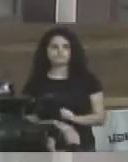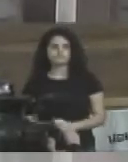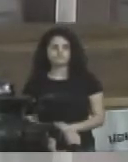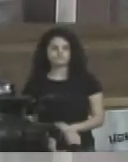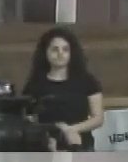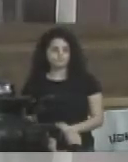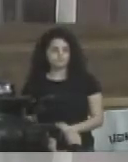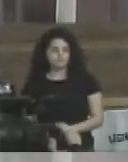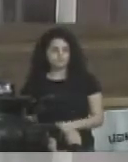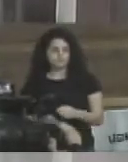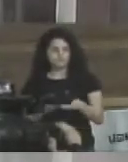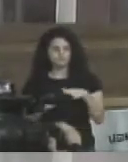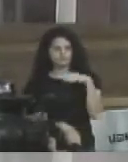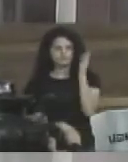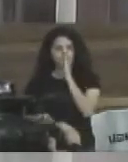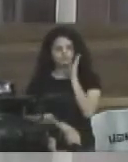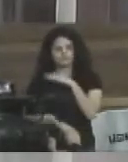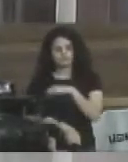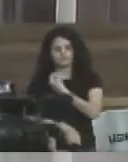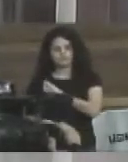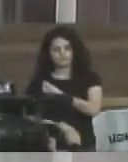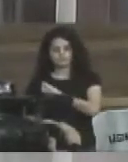pedindo um regime de urgência especial para o requerimento